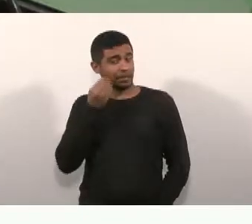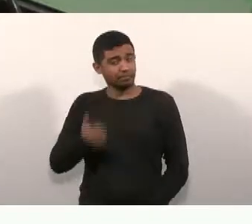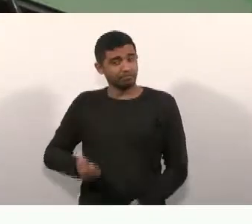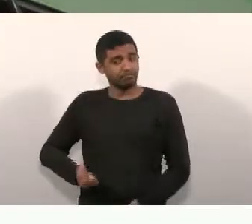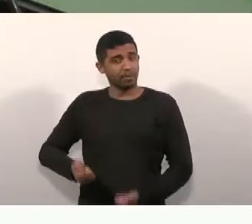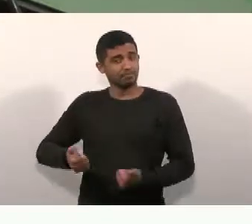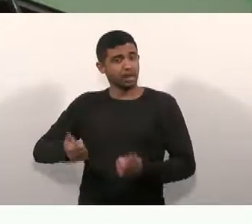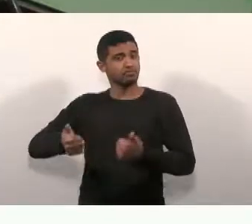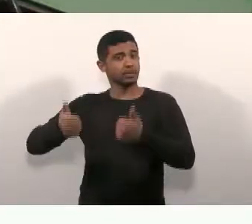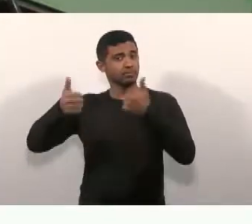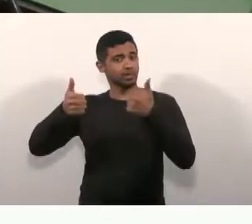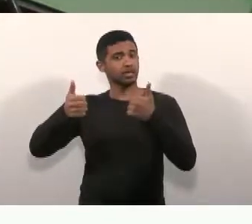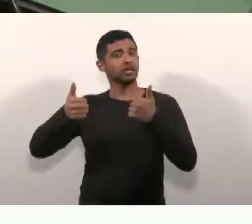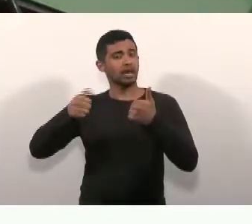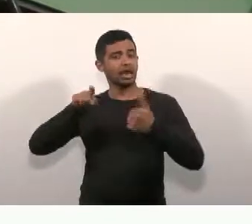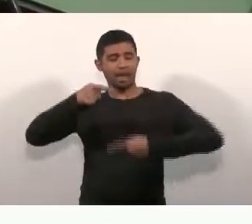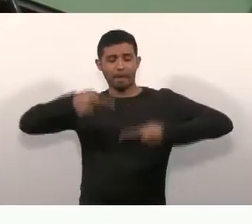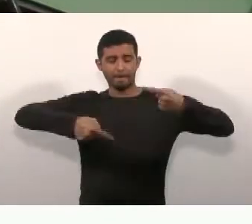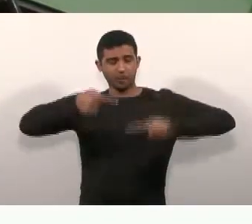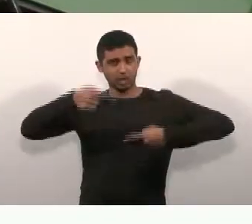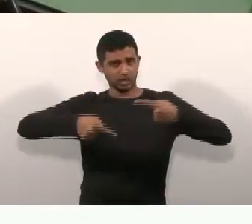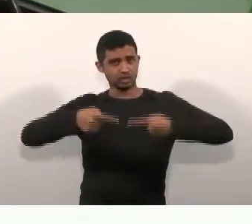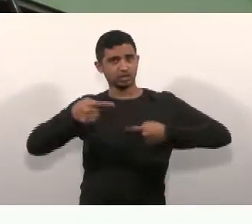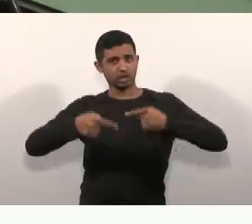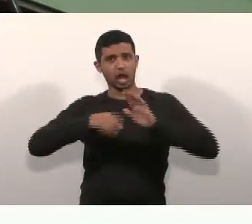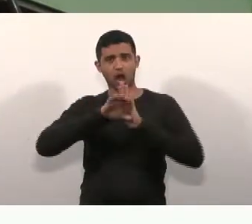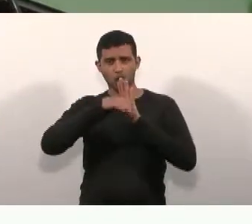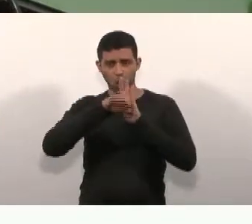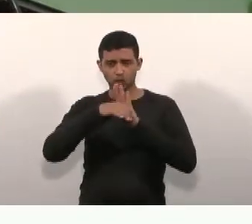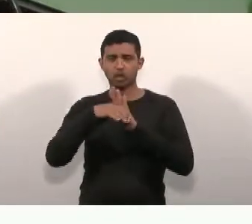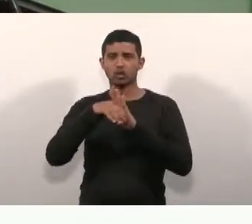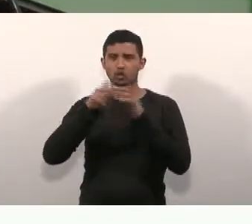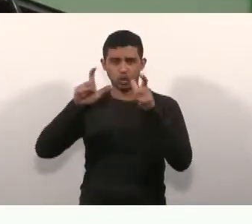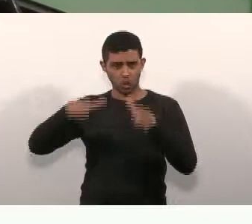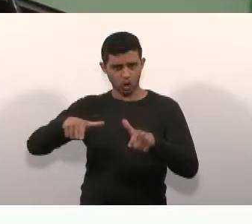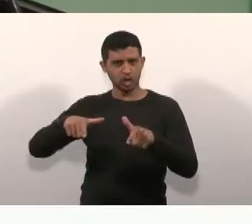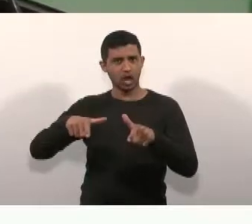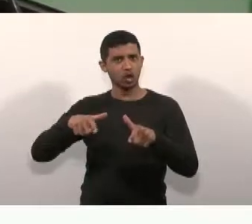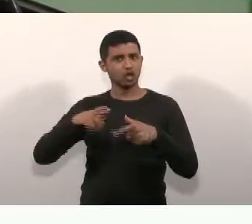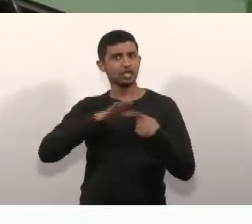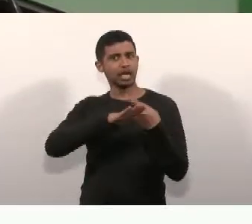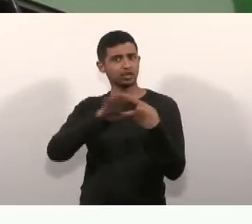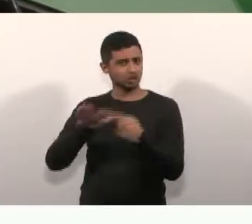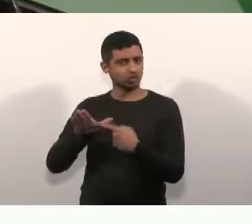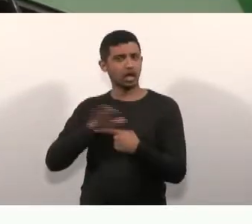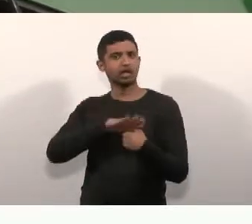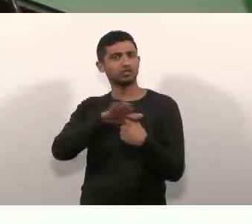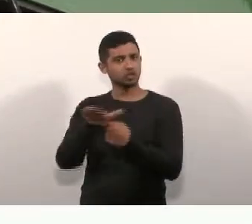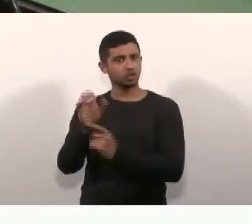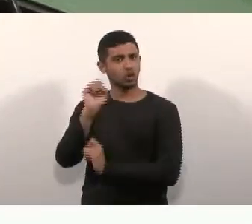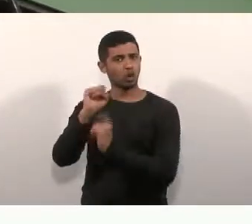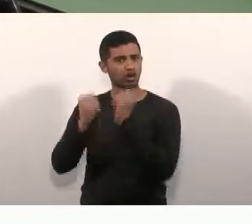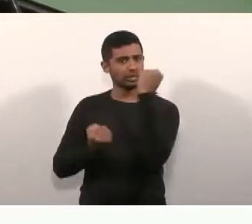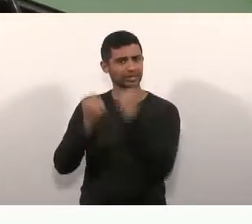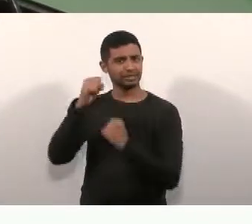parcialmente, a política de conteúdo local, que foi o que salvou a indústria naval brasileira, a fez renascer, né, no início dos anos